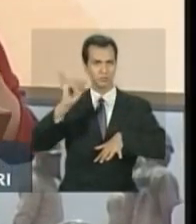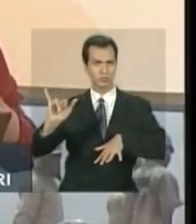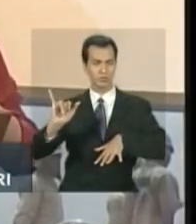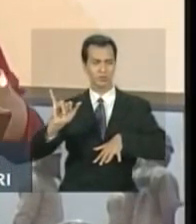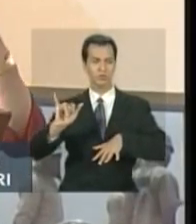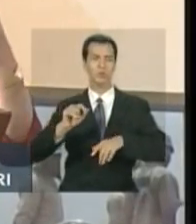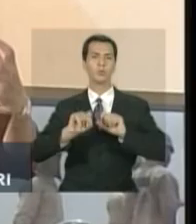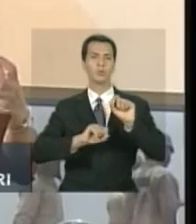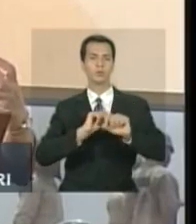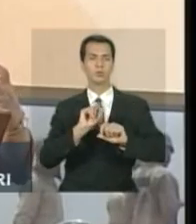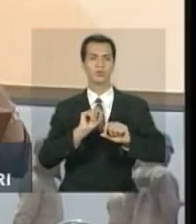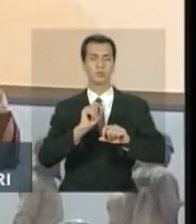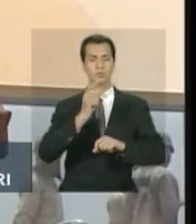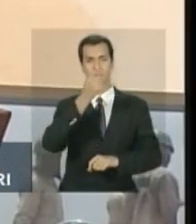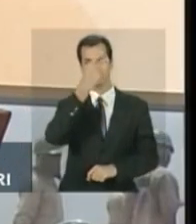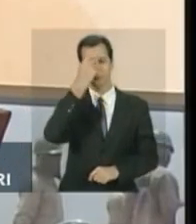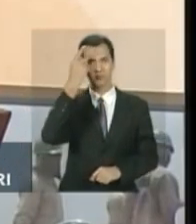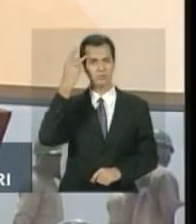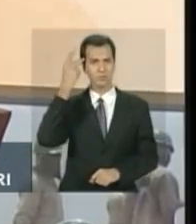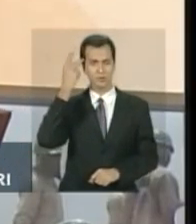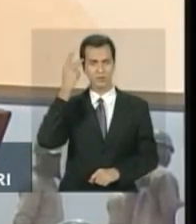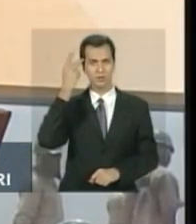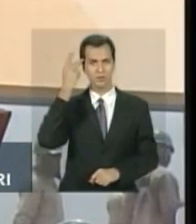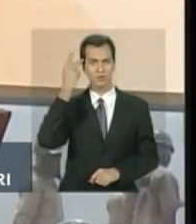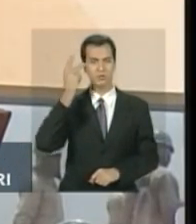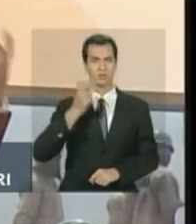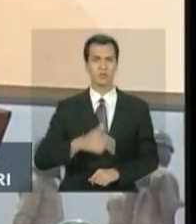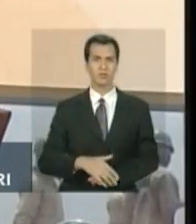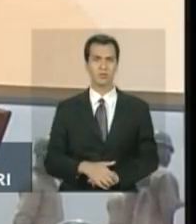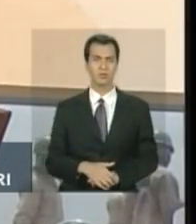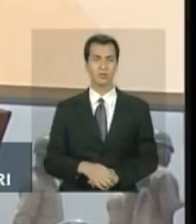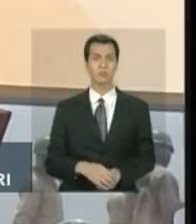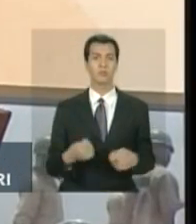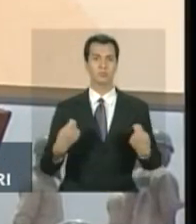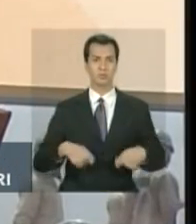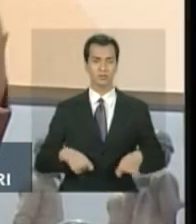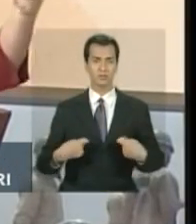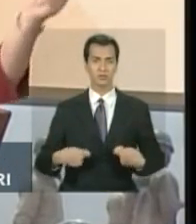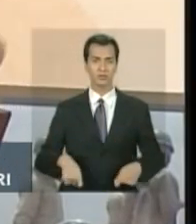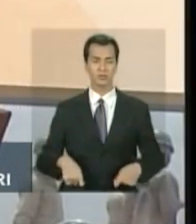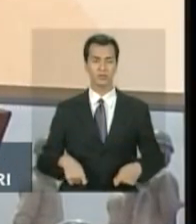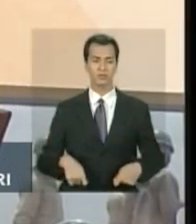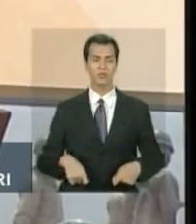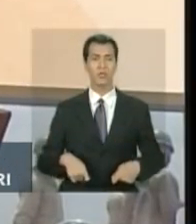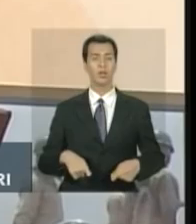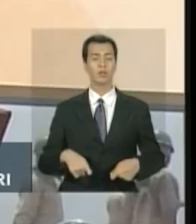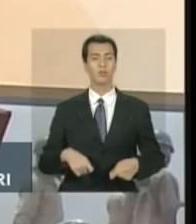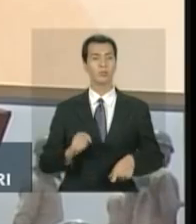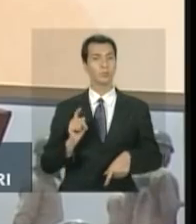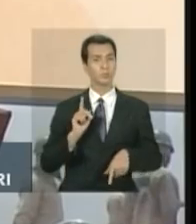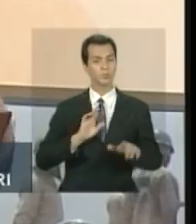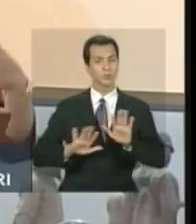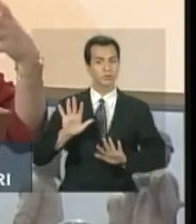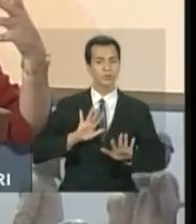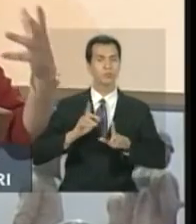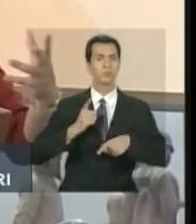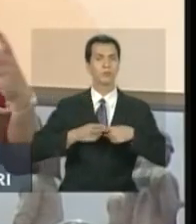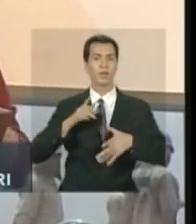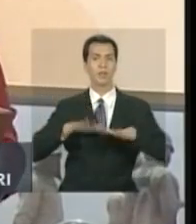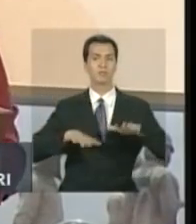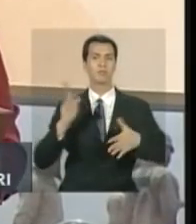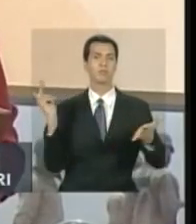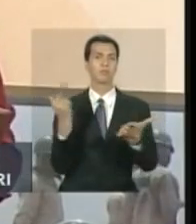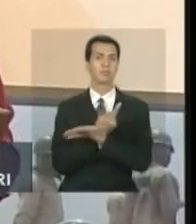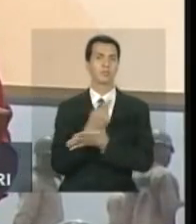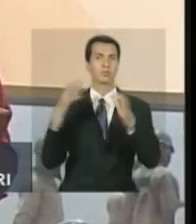façam com que as pessoas tenham seus bens ameaçados, porque não houve